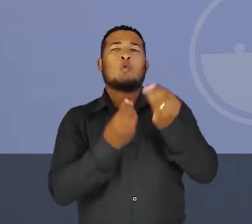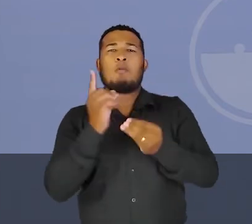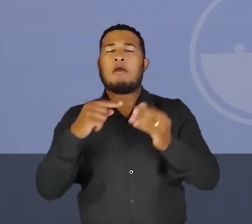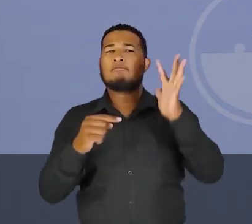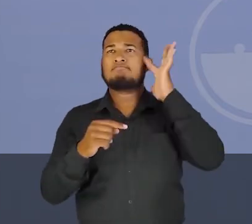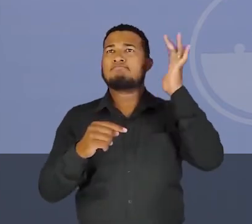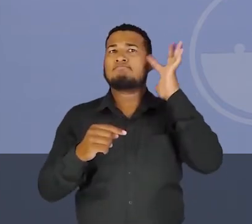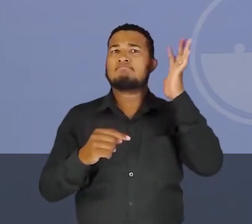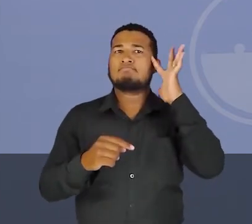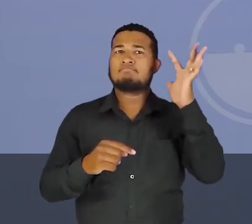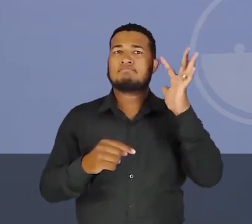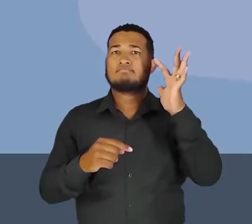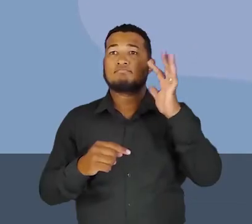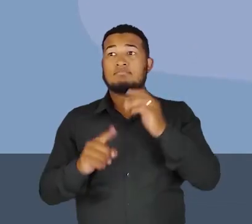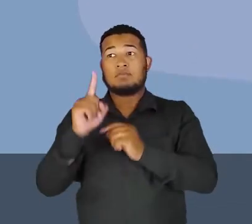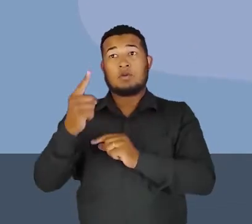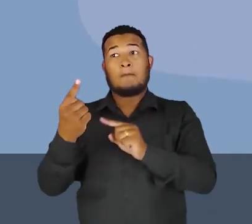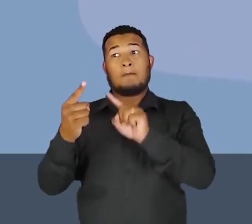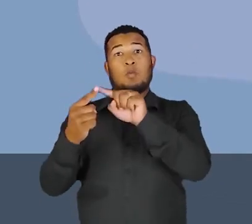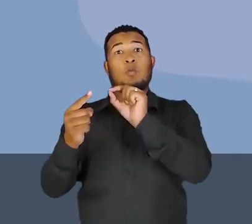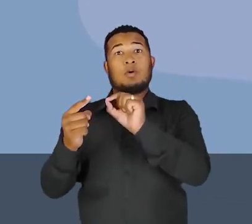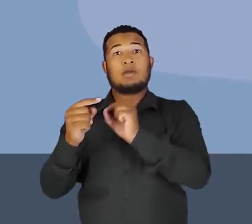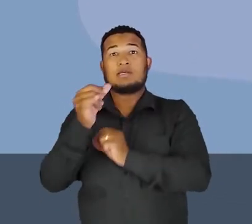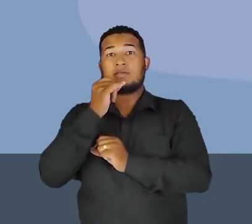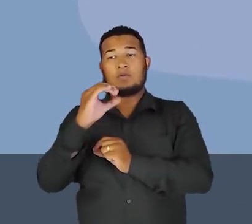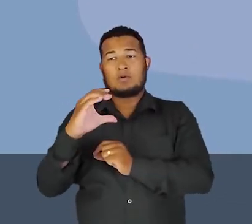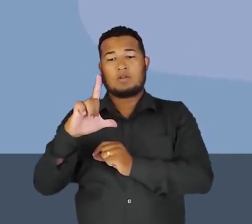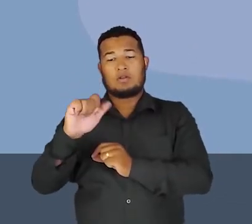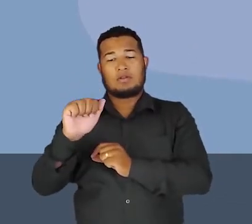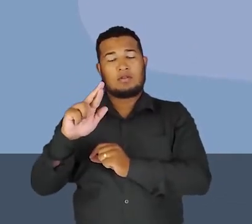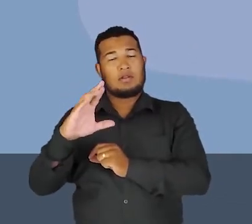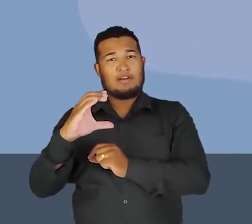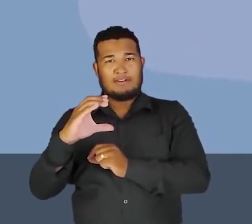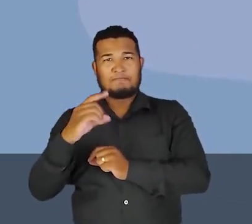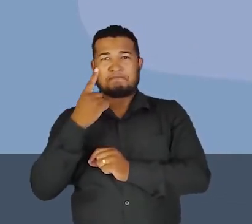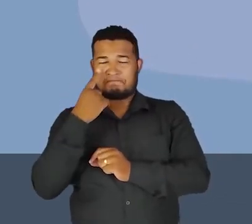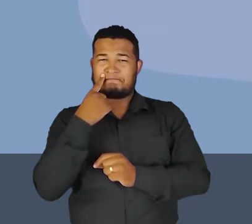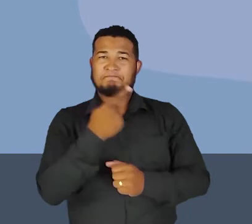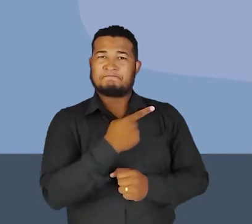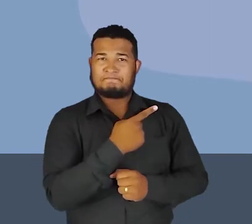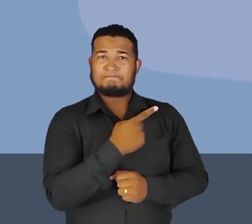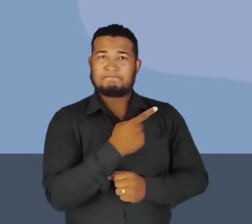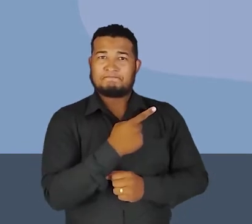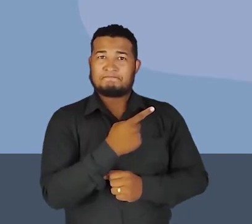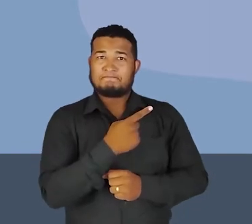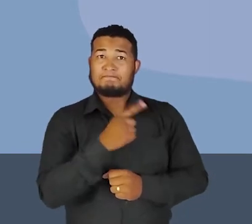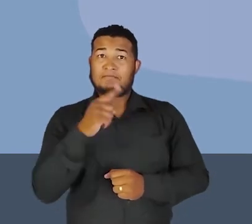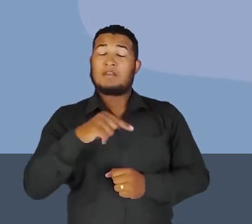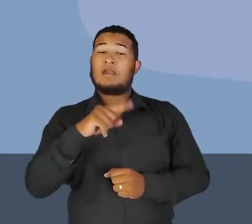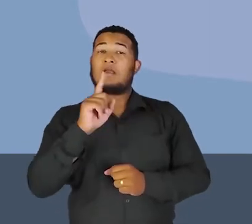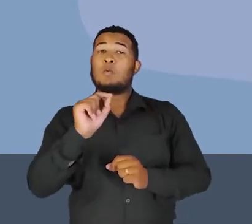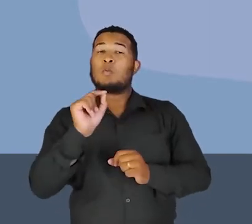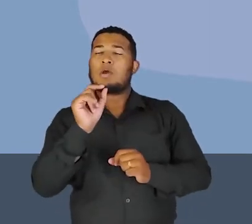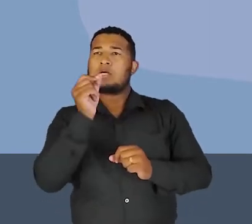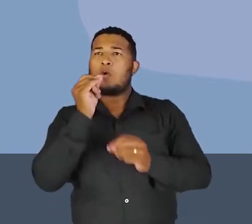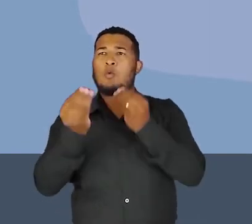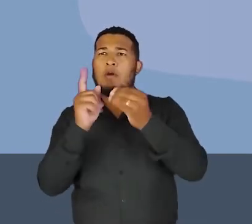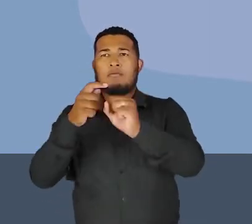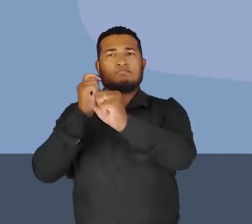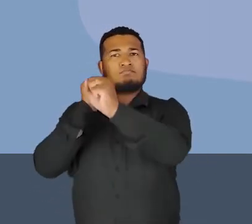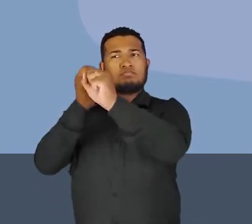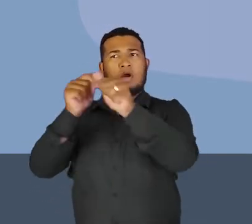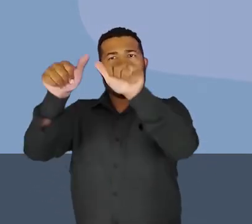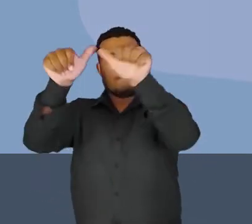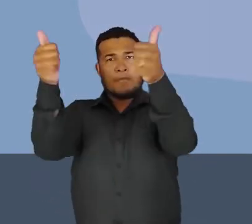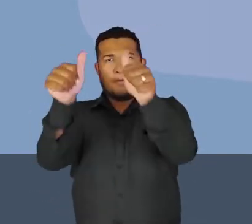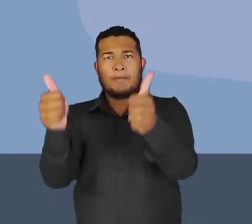essas relações. Bom, o primeiro deles é a Lygia Clark, está aqui o slide, né? Esse é um trabalho de escultura, né? A Lygia